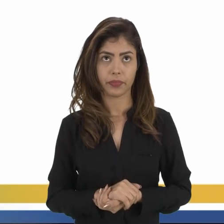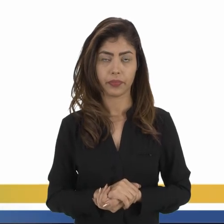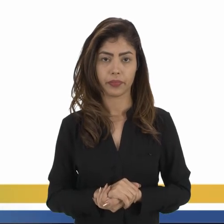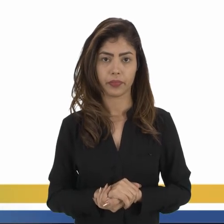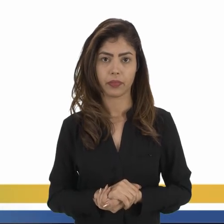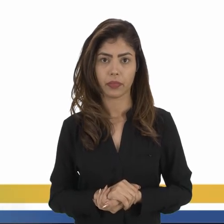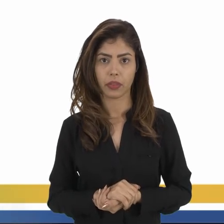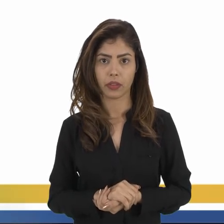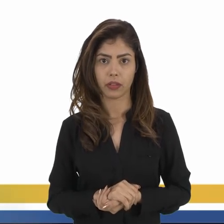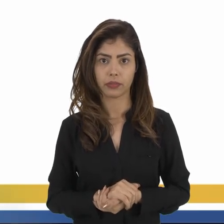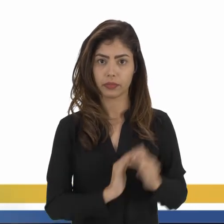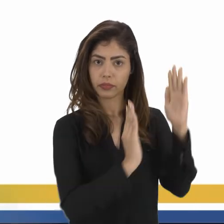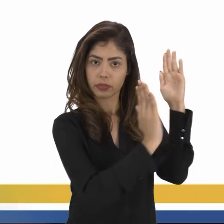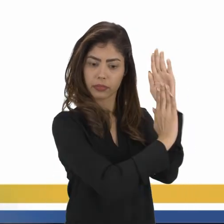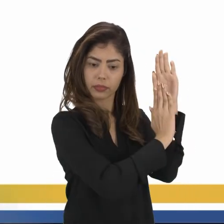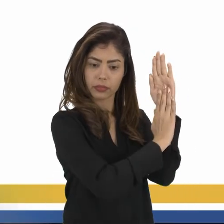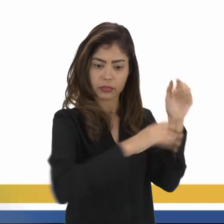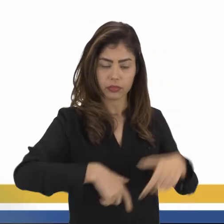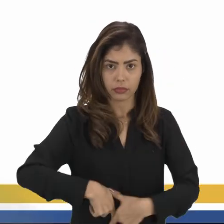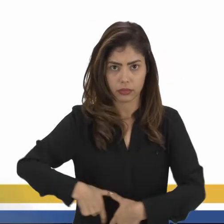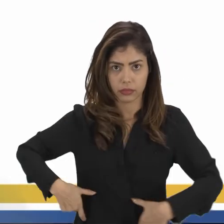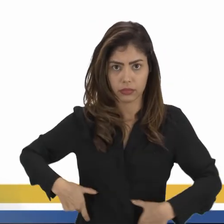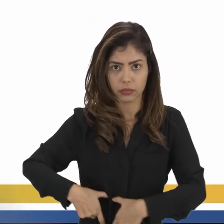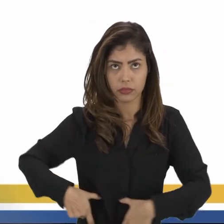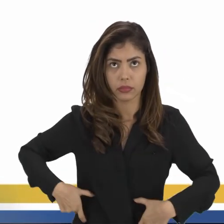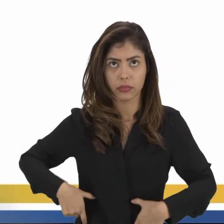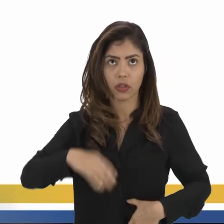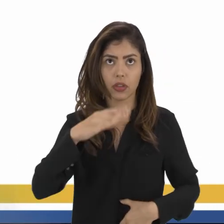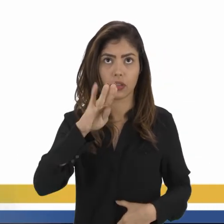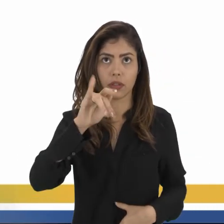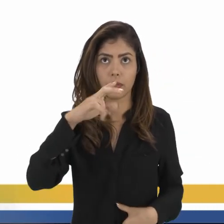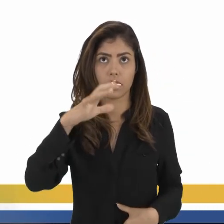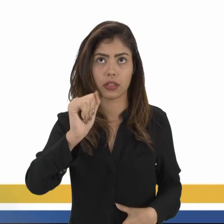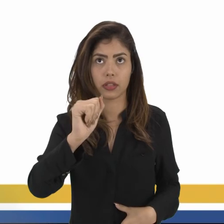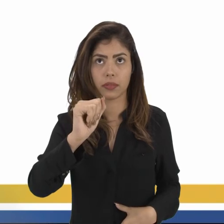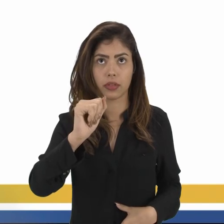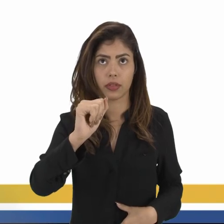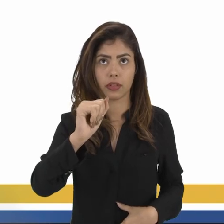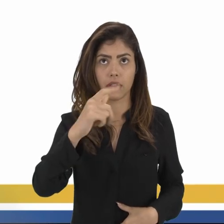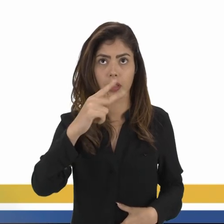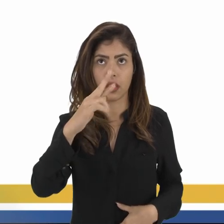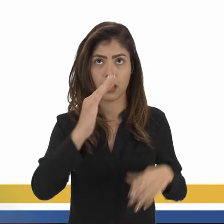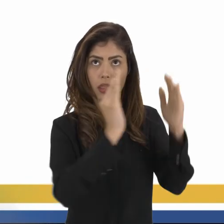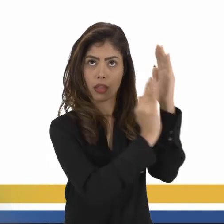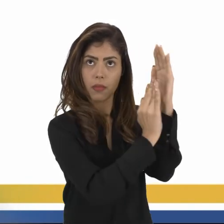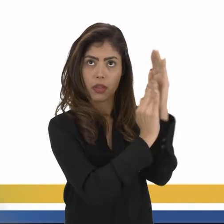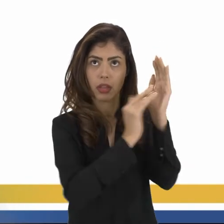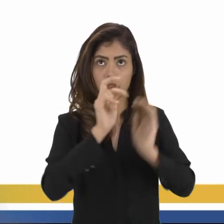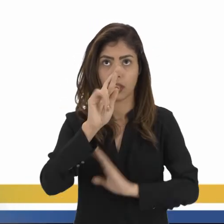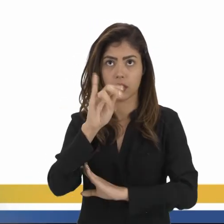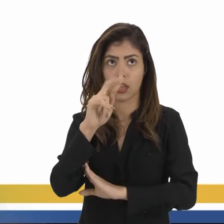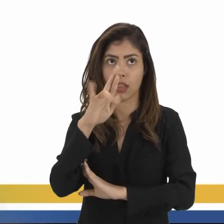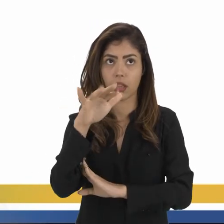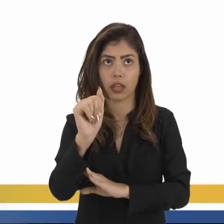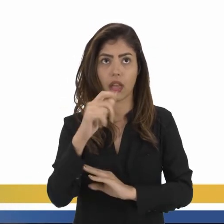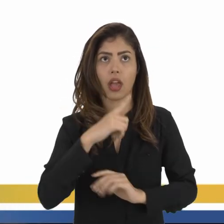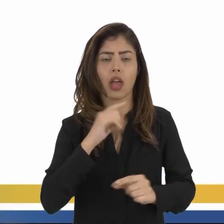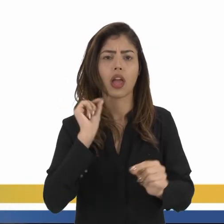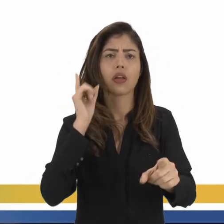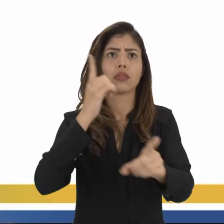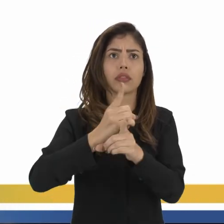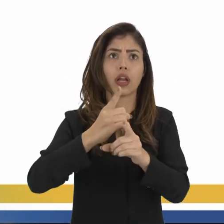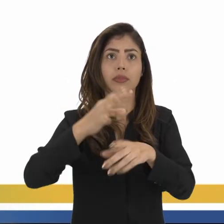Vamos lá. Na parede do estômago, no bíceps e nas paredes das artérias, encontramos